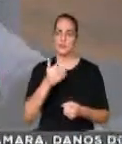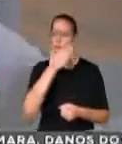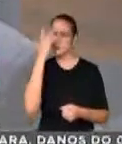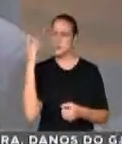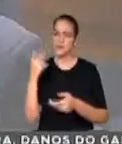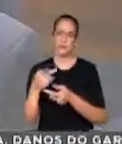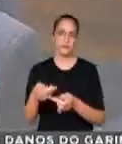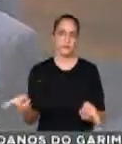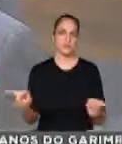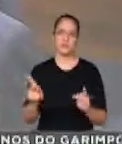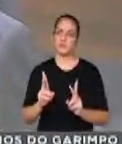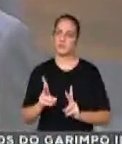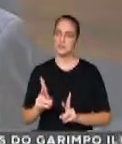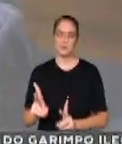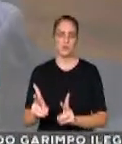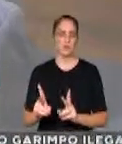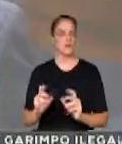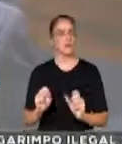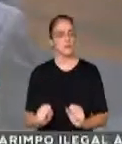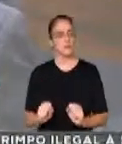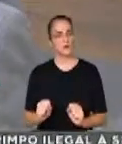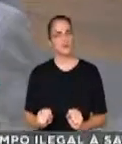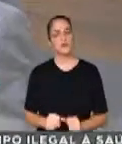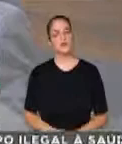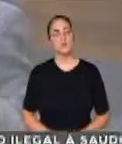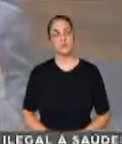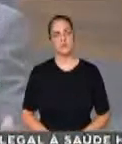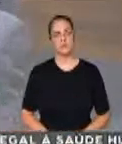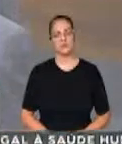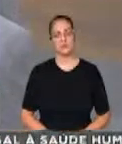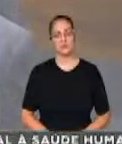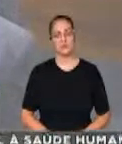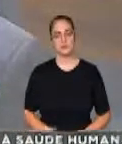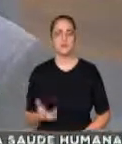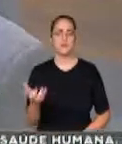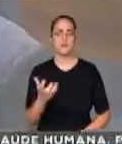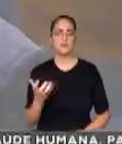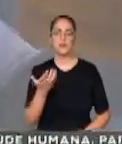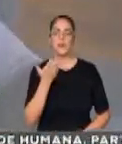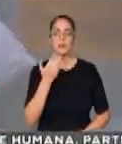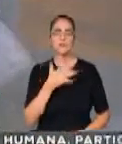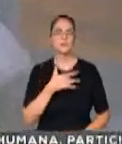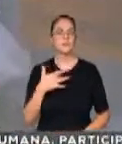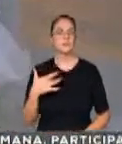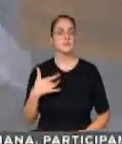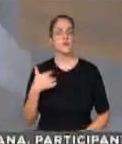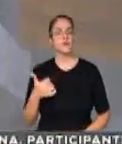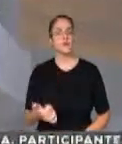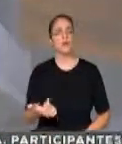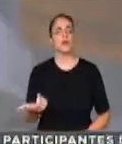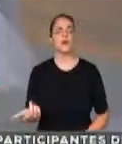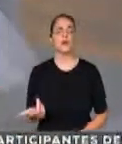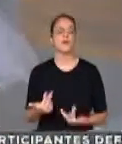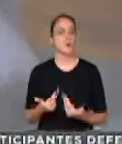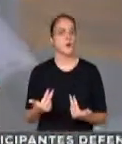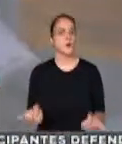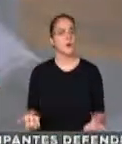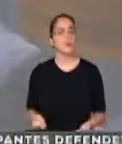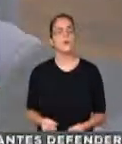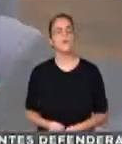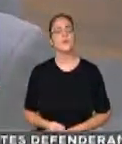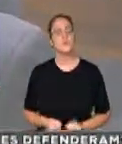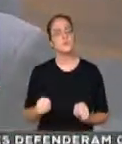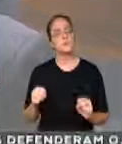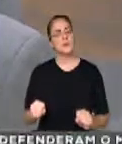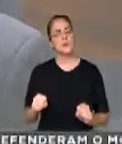receber brasileiros, que tem a opção por uma alimentação alternativa, por hábito alternativo, mas que realiza, a partir